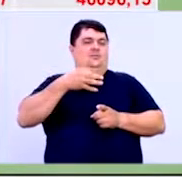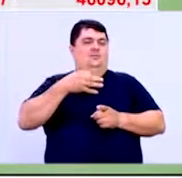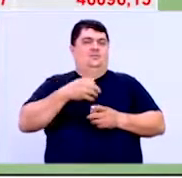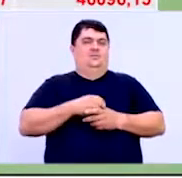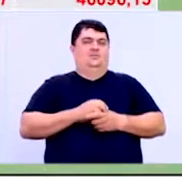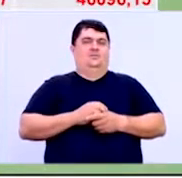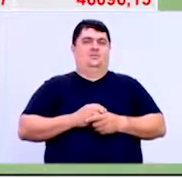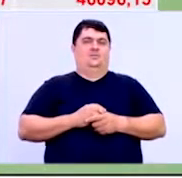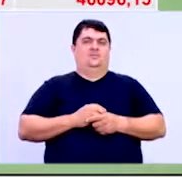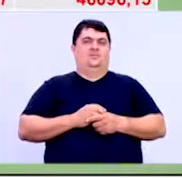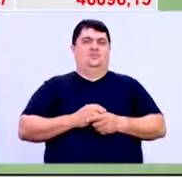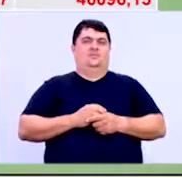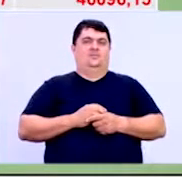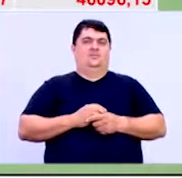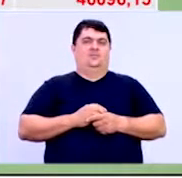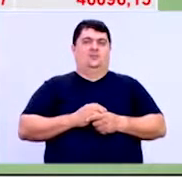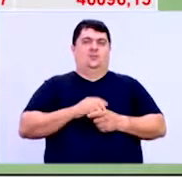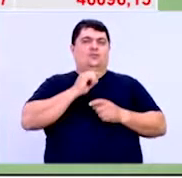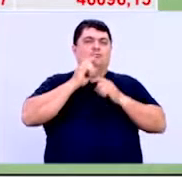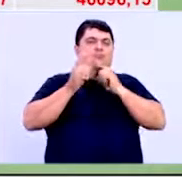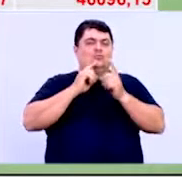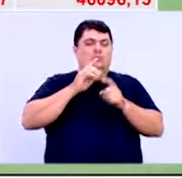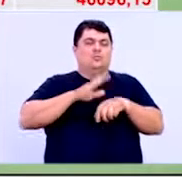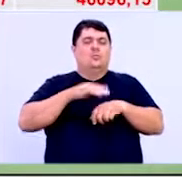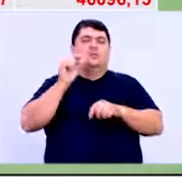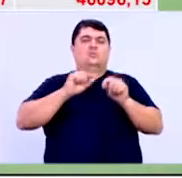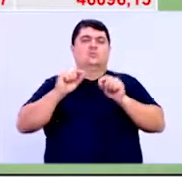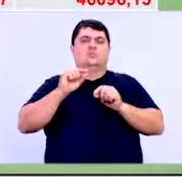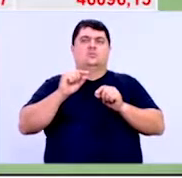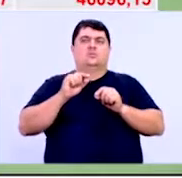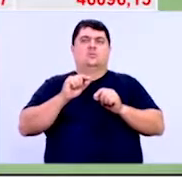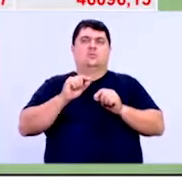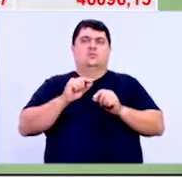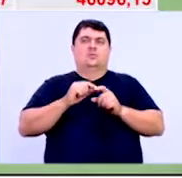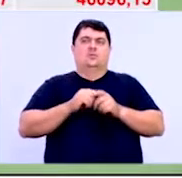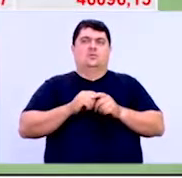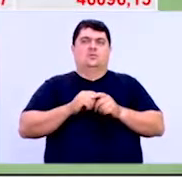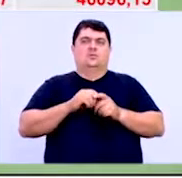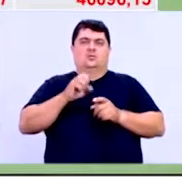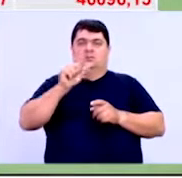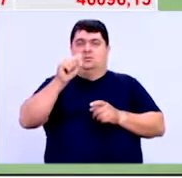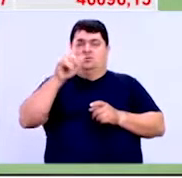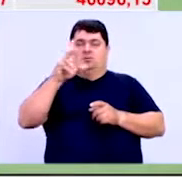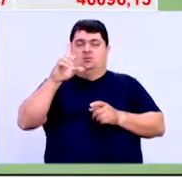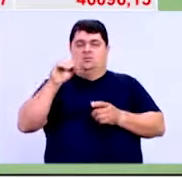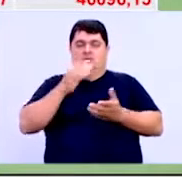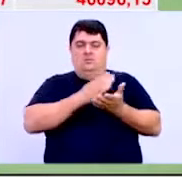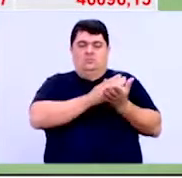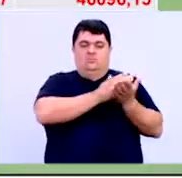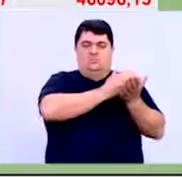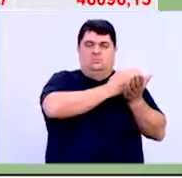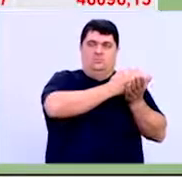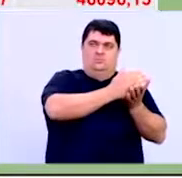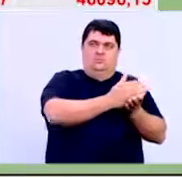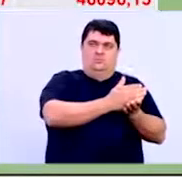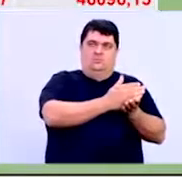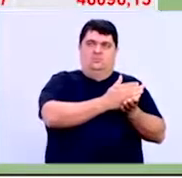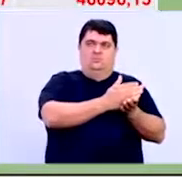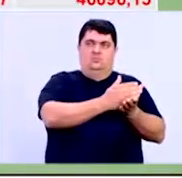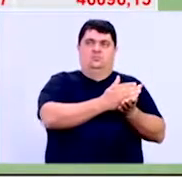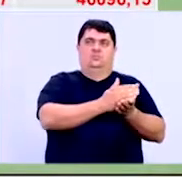pouco que eu sei. Que a dúvida deve estar assim. O saldo inicial, acompanha aí, tá, Denise? Uhum. Vê se eu vou